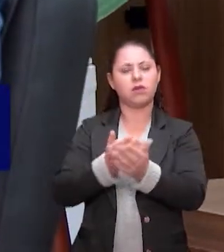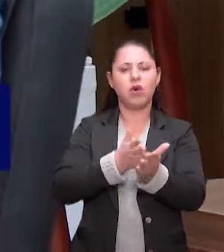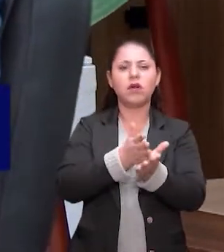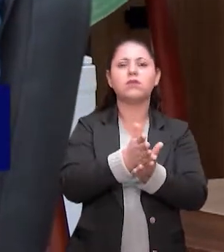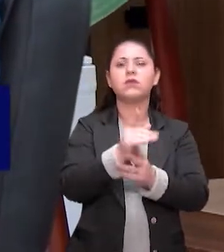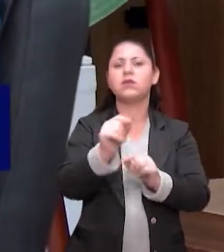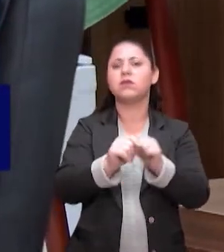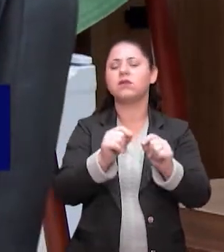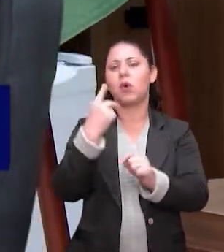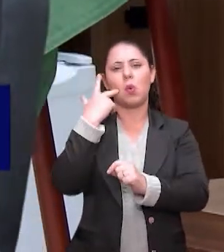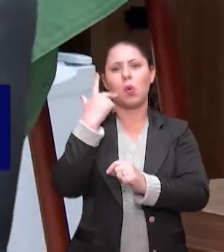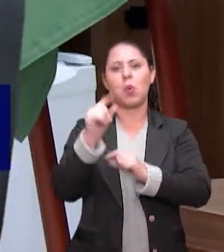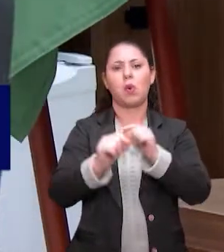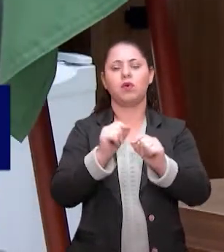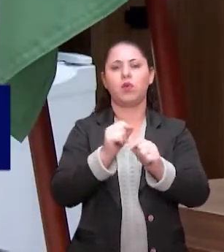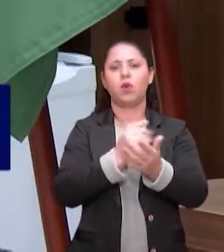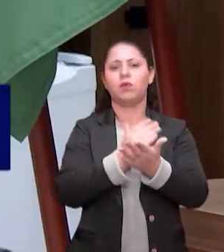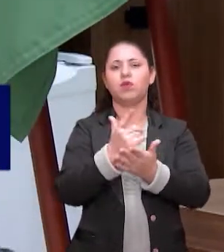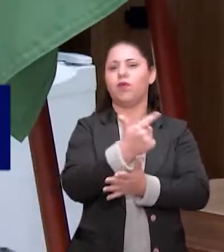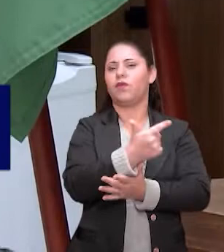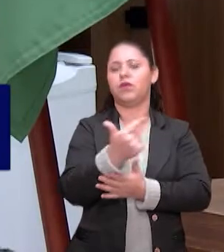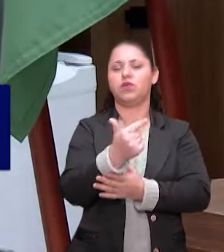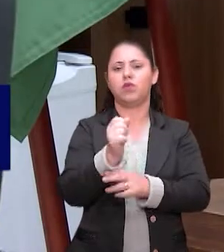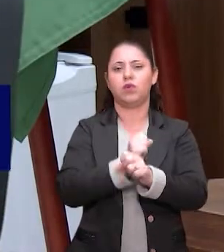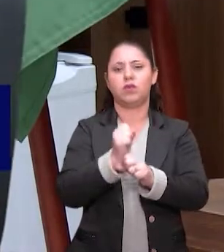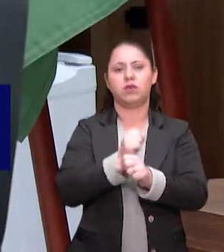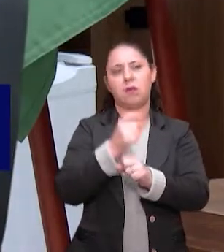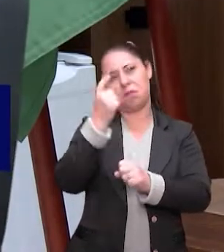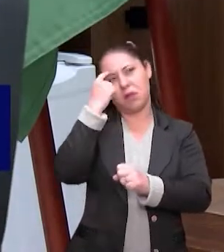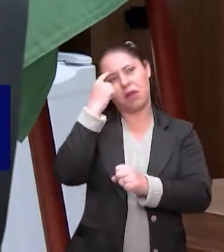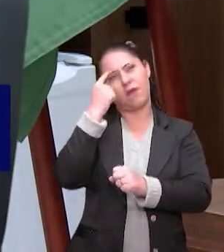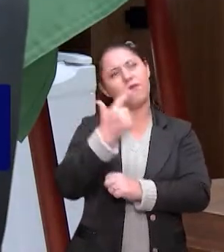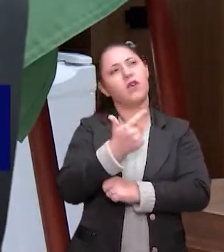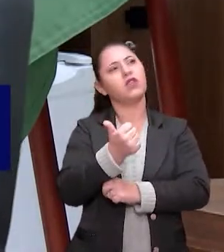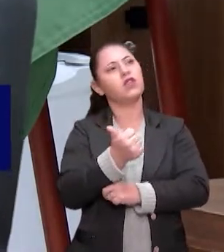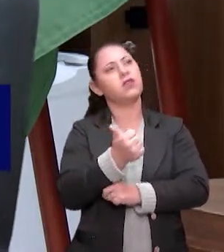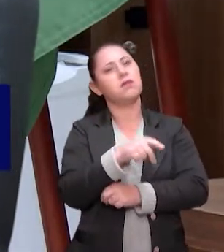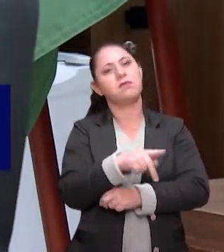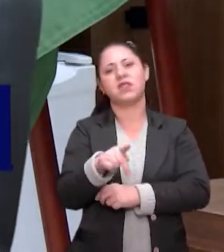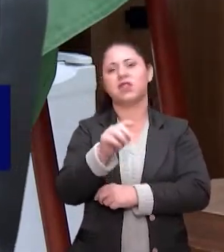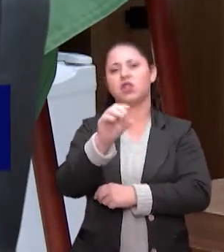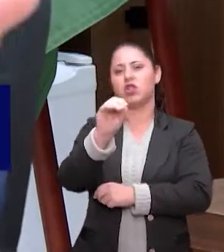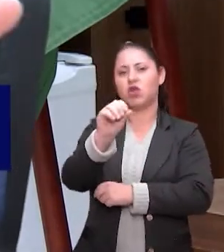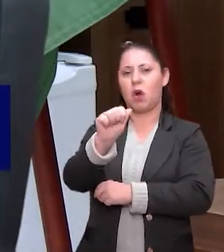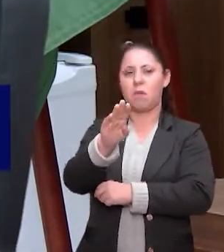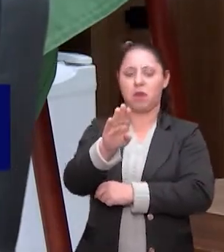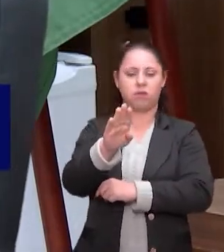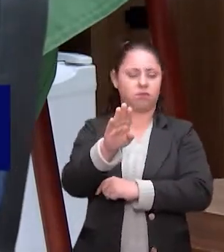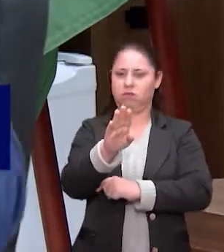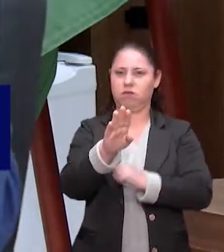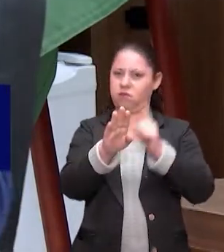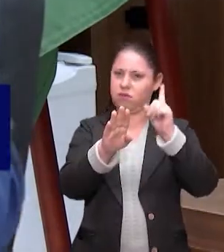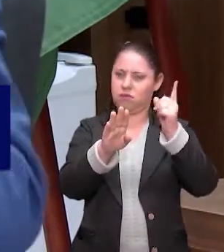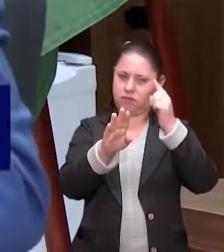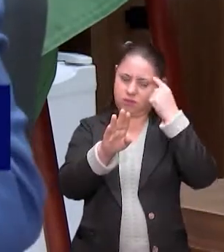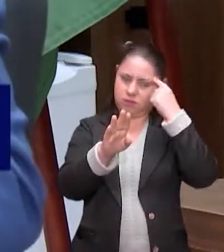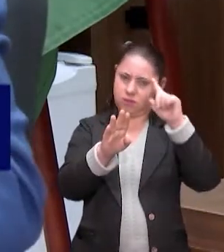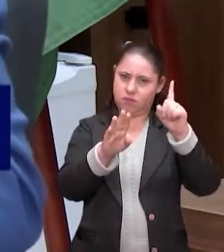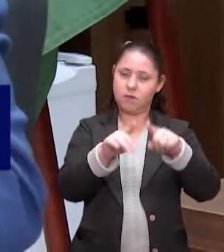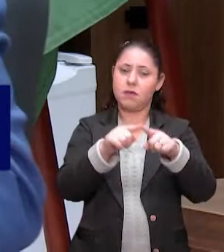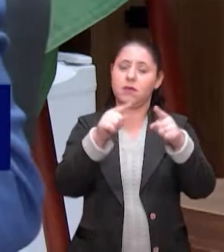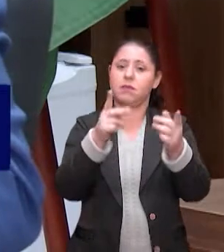trajetória, naturalmente, quando eu comecei, com 22 anos, quando você está começando a vida, você não pensa, daqui a 21 anos eu serei presidente do OAB. É evidente que